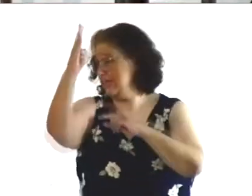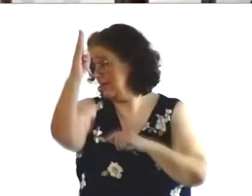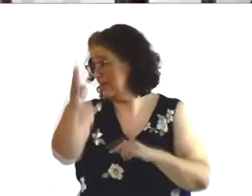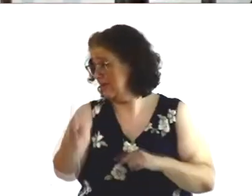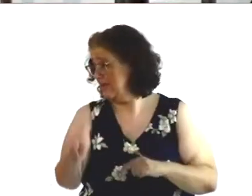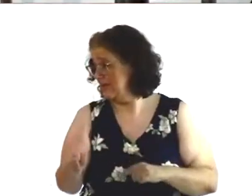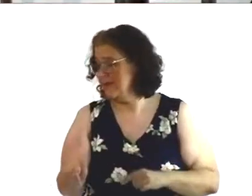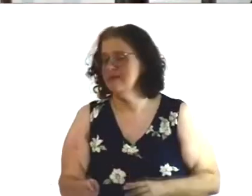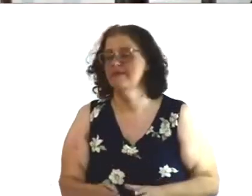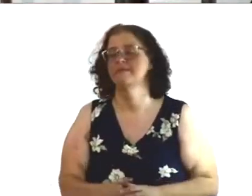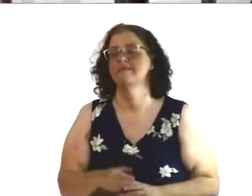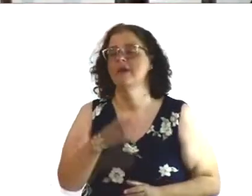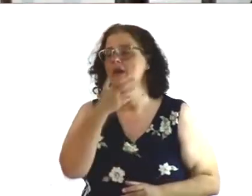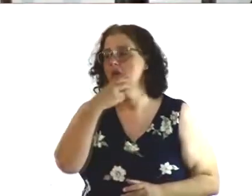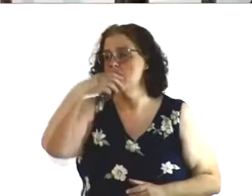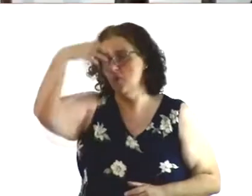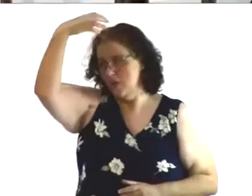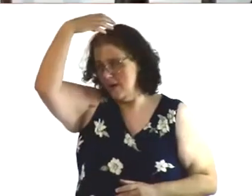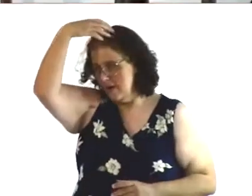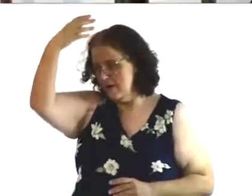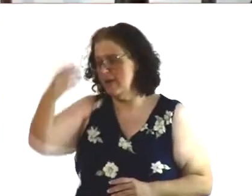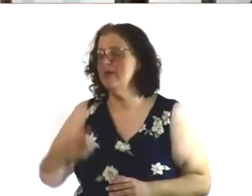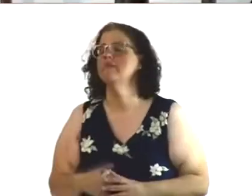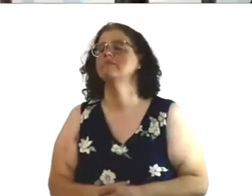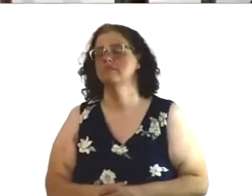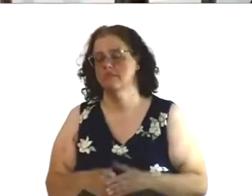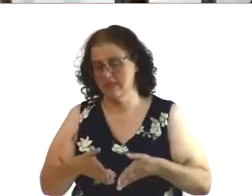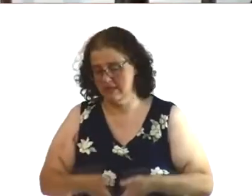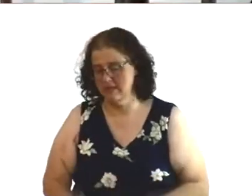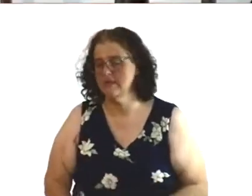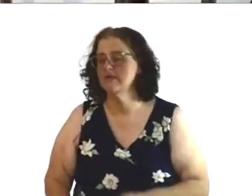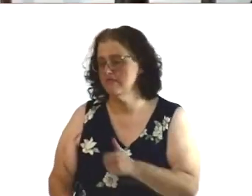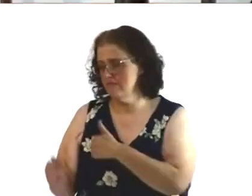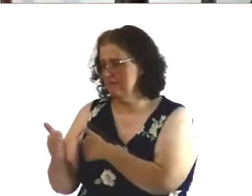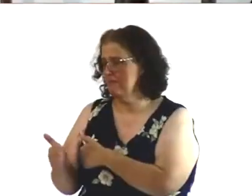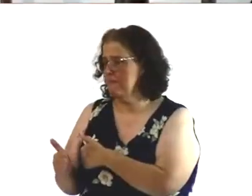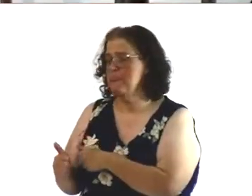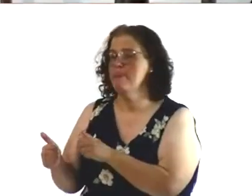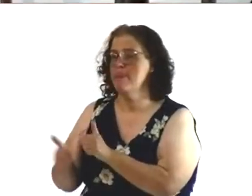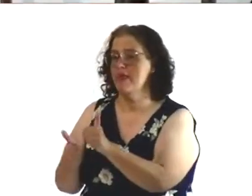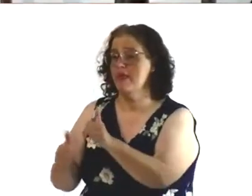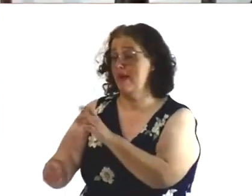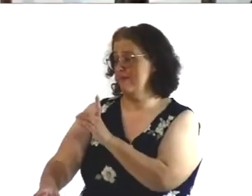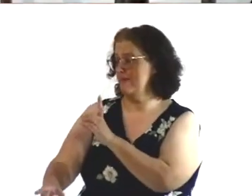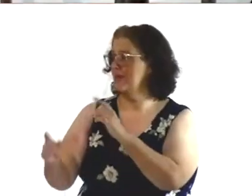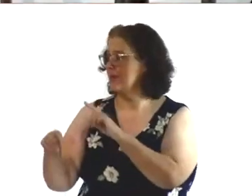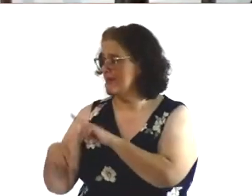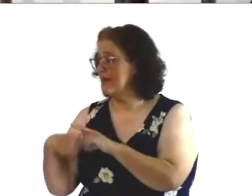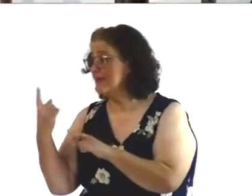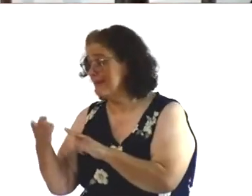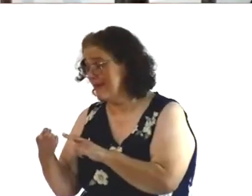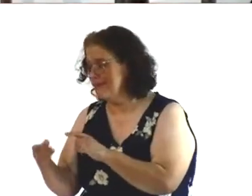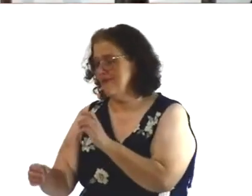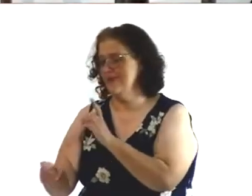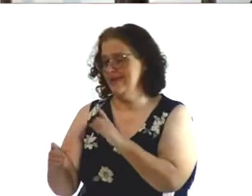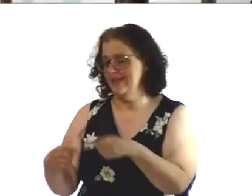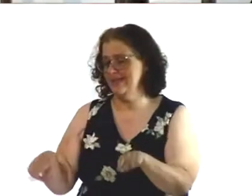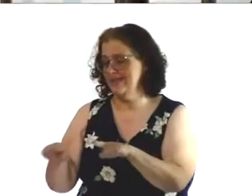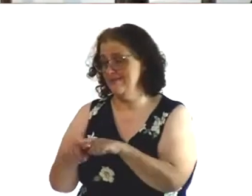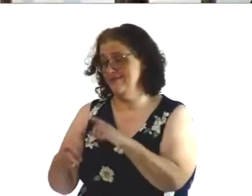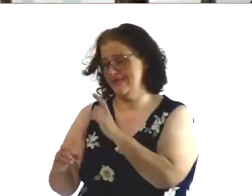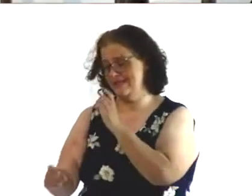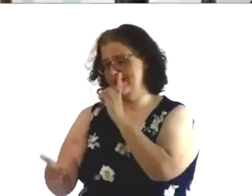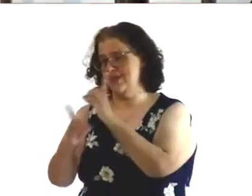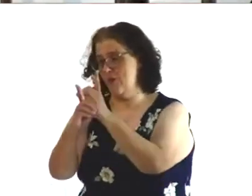o rei? Então vão, encontrem-no, voltem e me digam onde que ele nasceu,